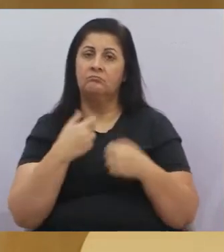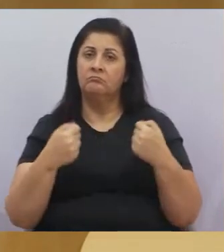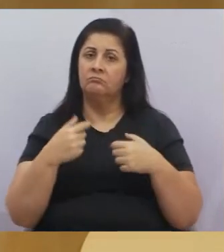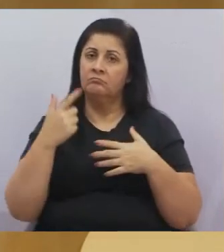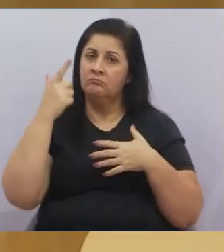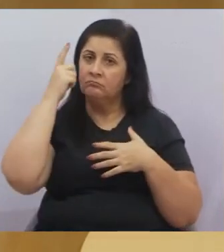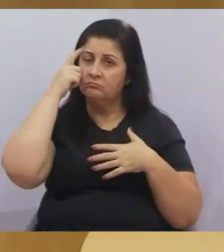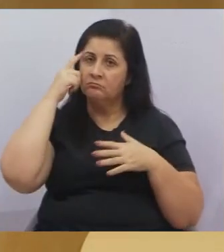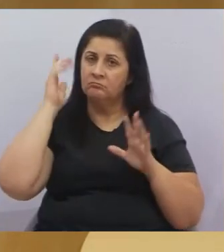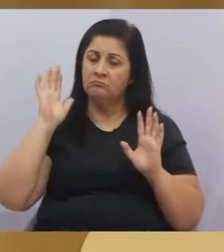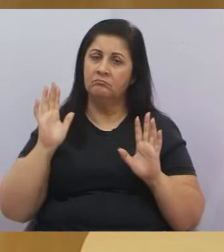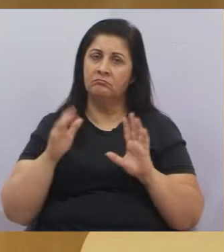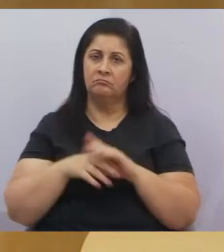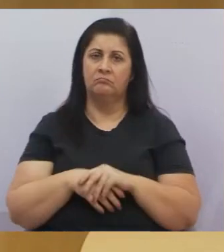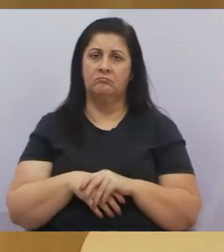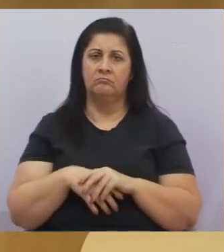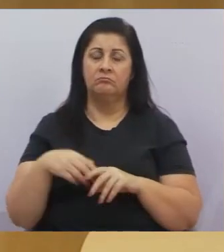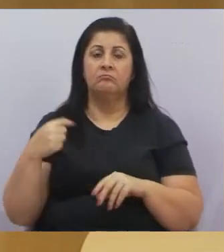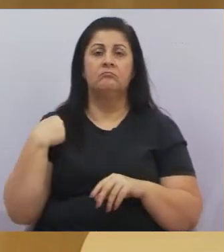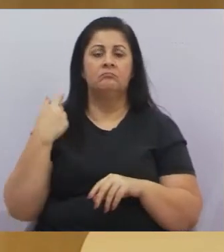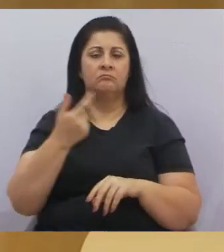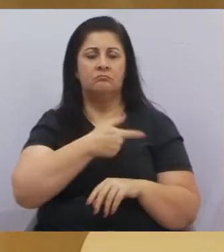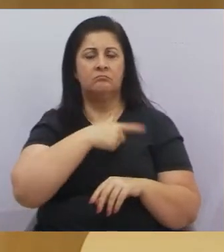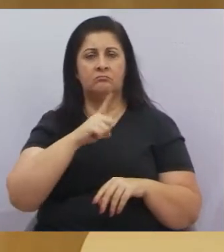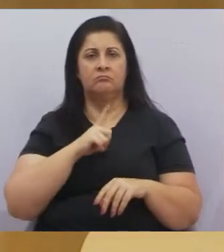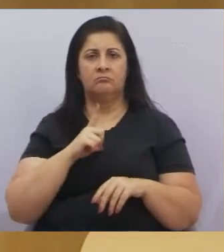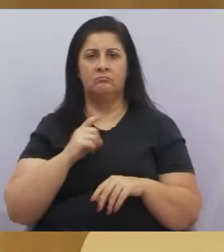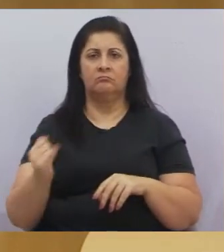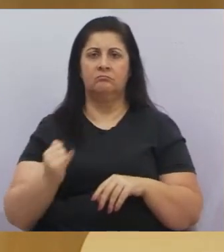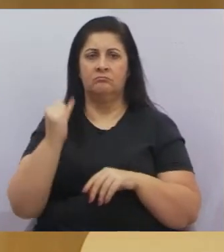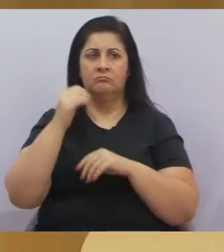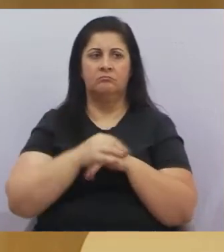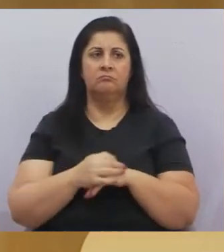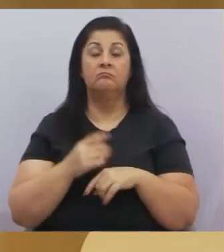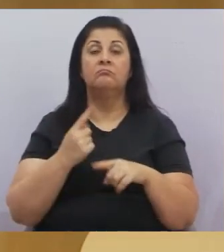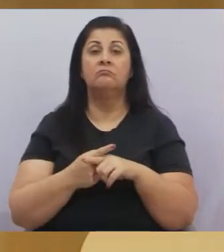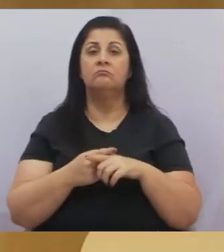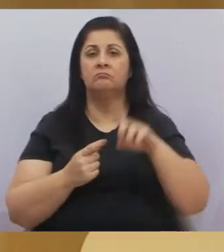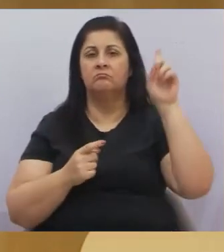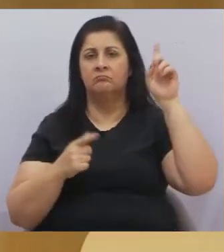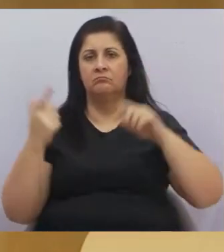coisa dentro de nós. Nós temos valor. Por que eu cheguei?